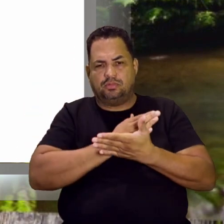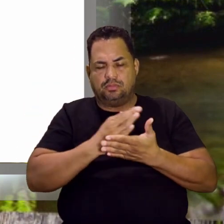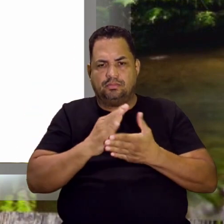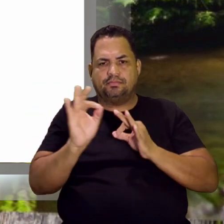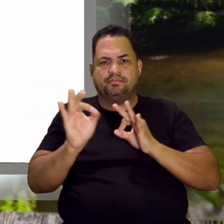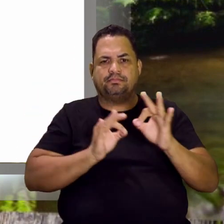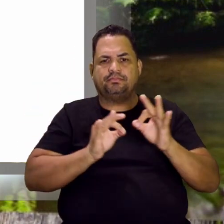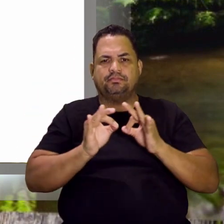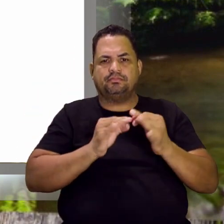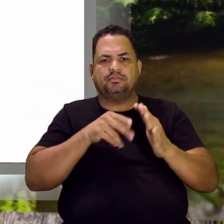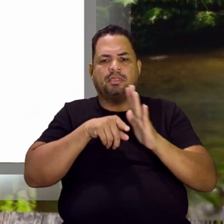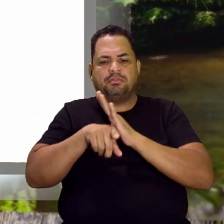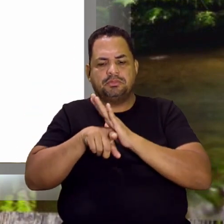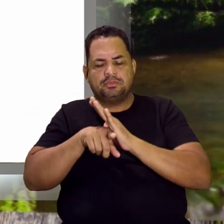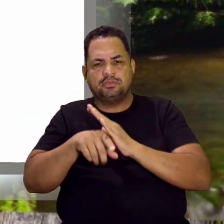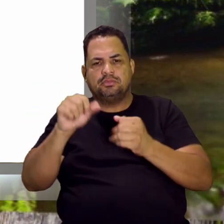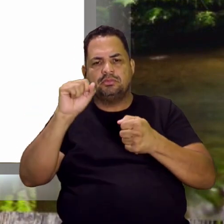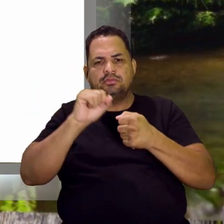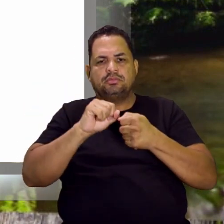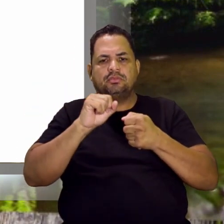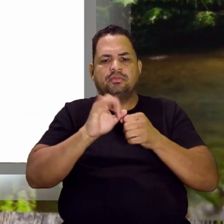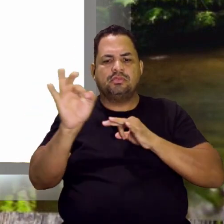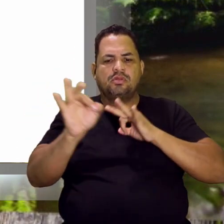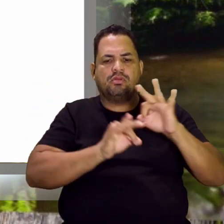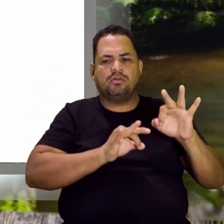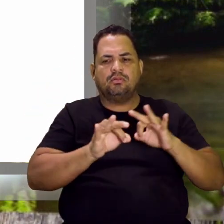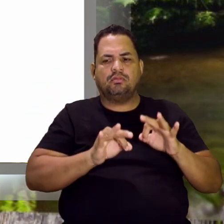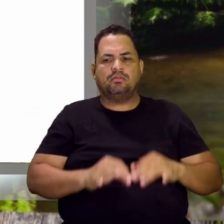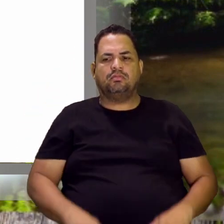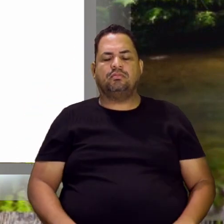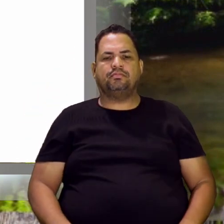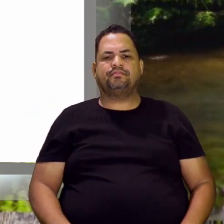Daquele estudo que você está formulando. Agora,